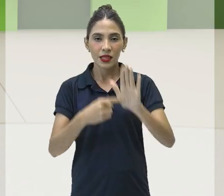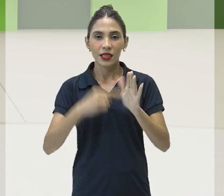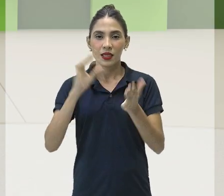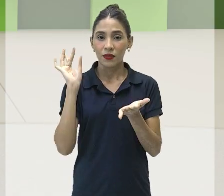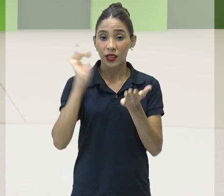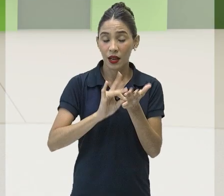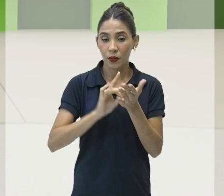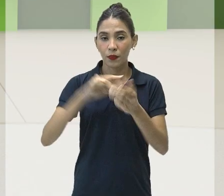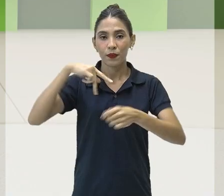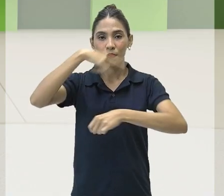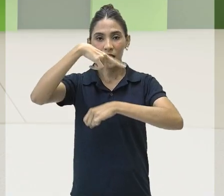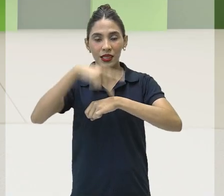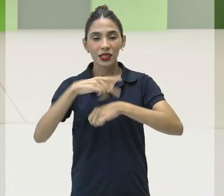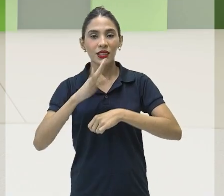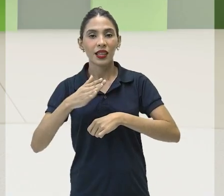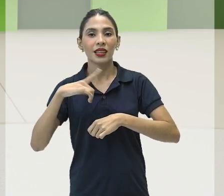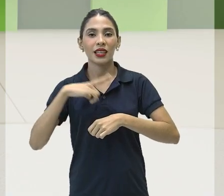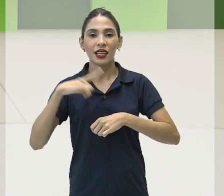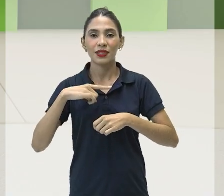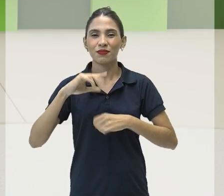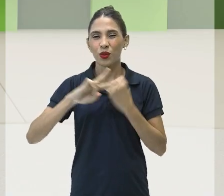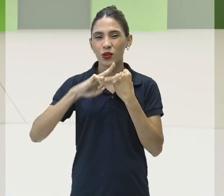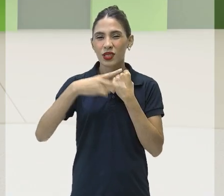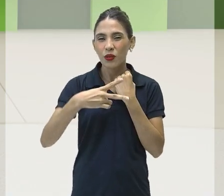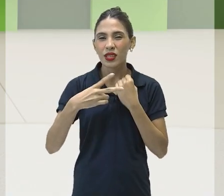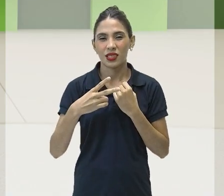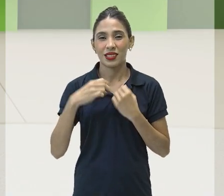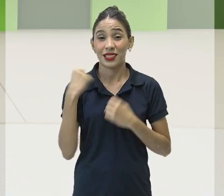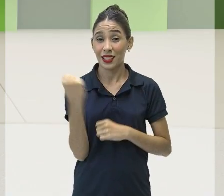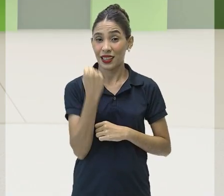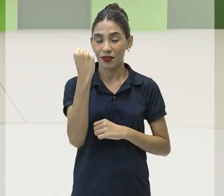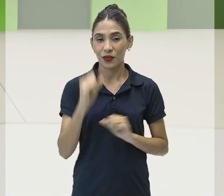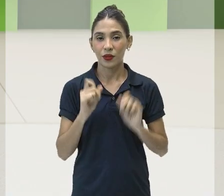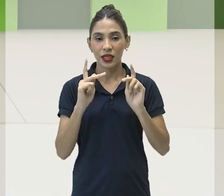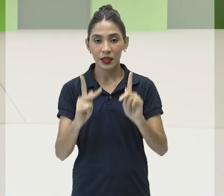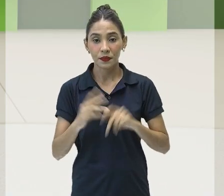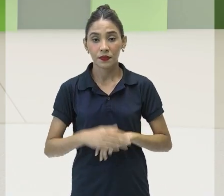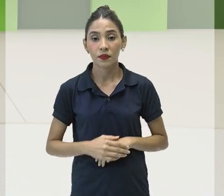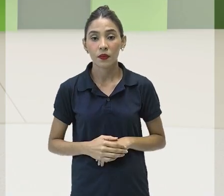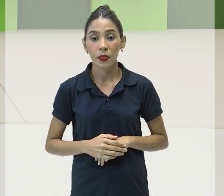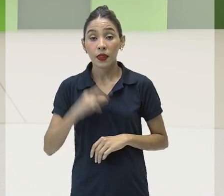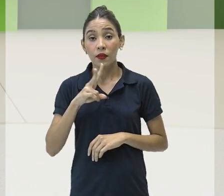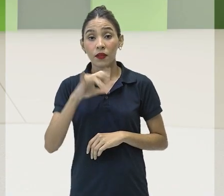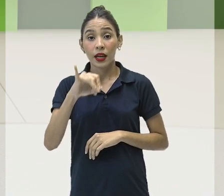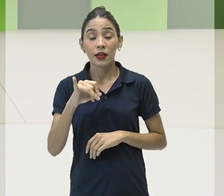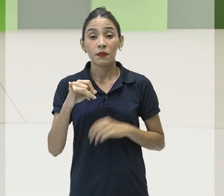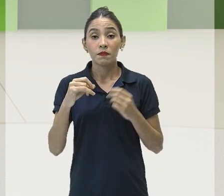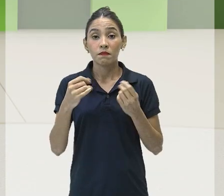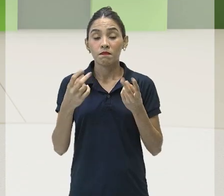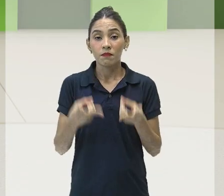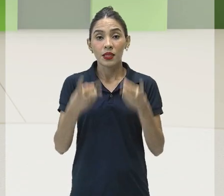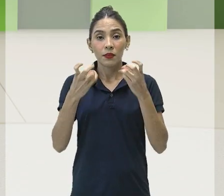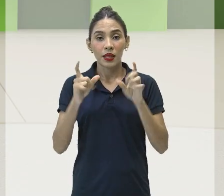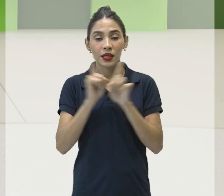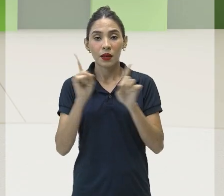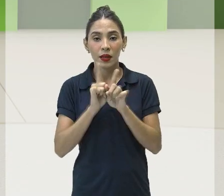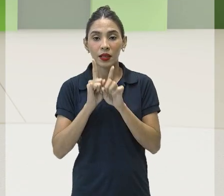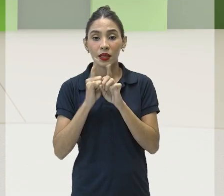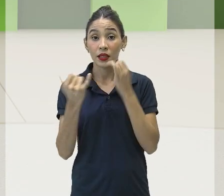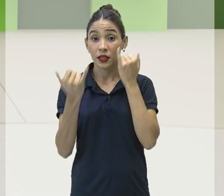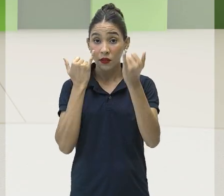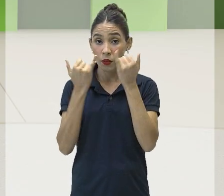desse país que já sofre com essas consequências. Tá certo? E aí a gente vai observar aqui mais